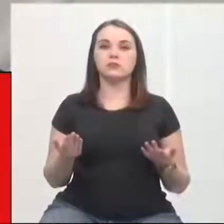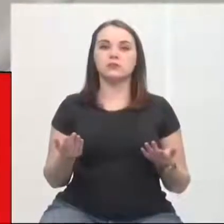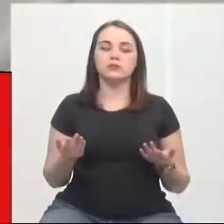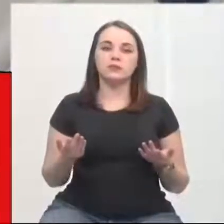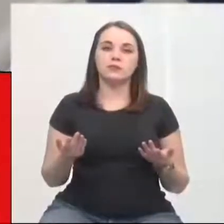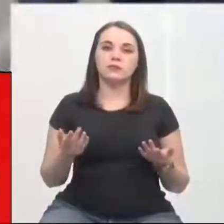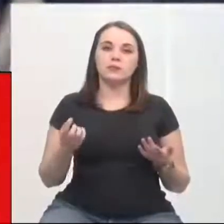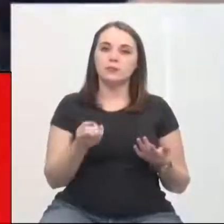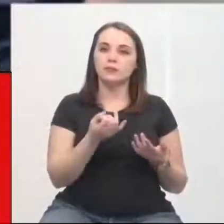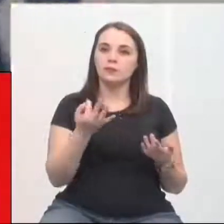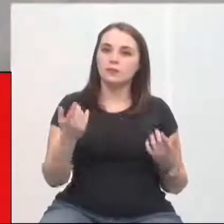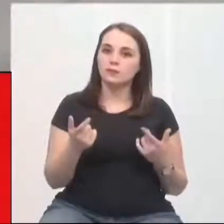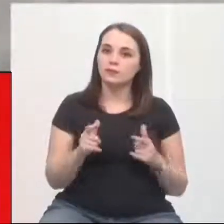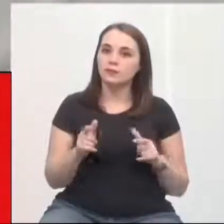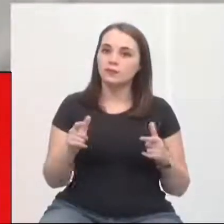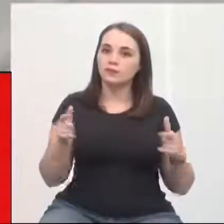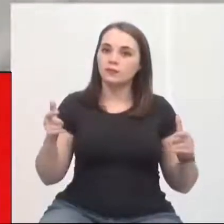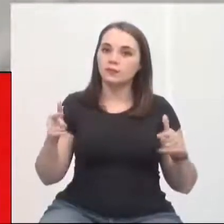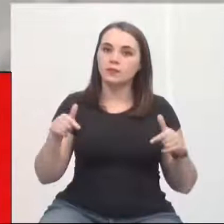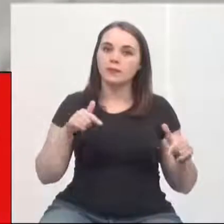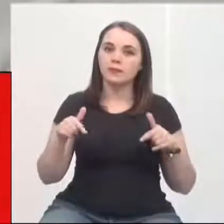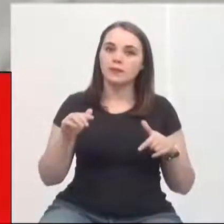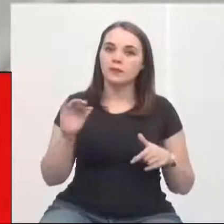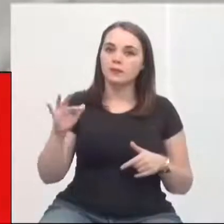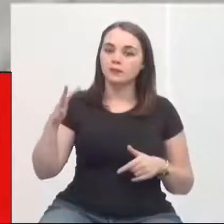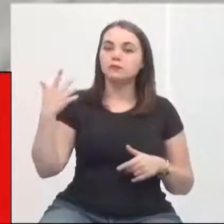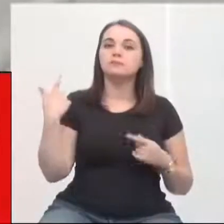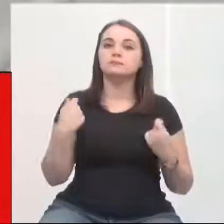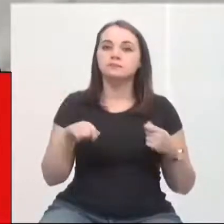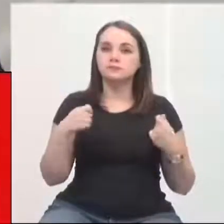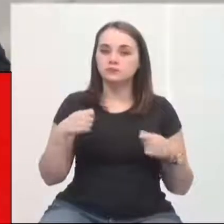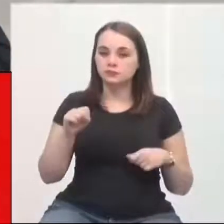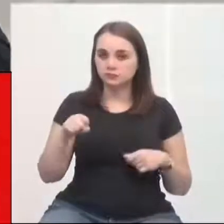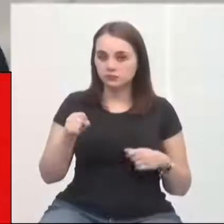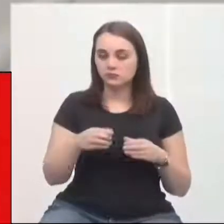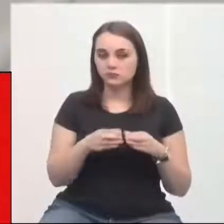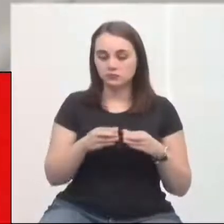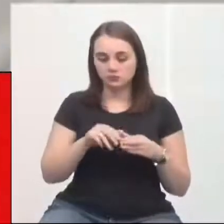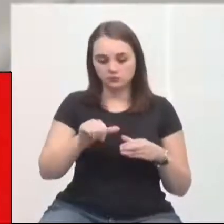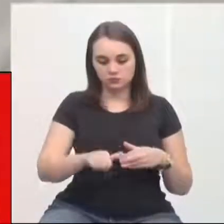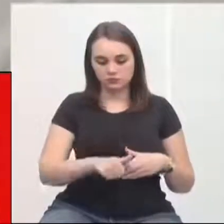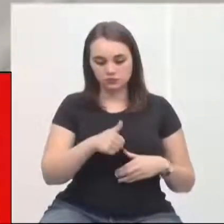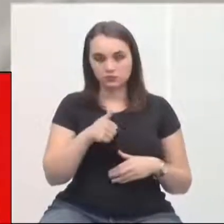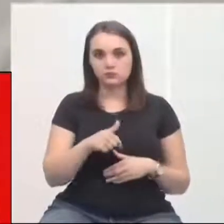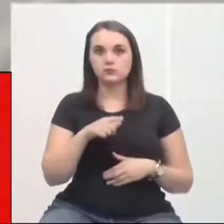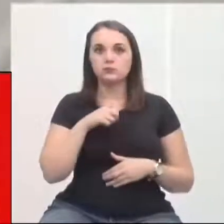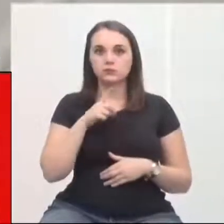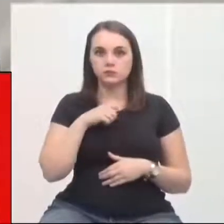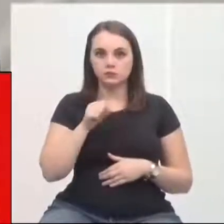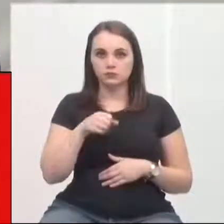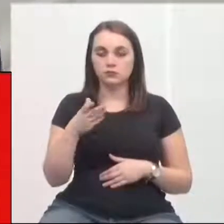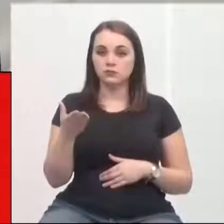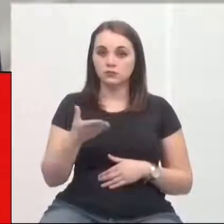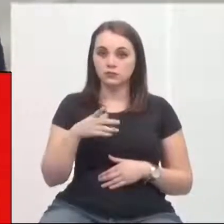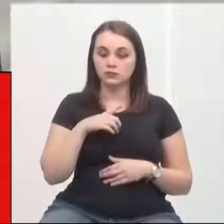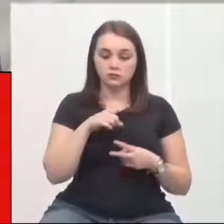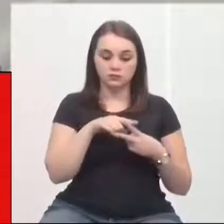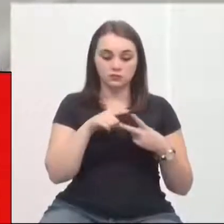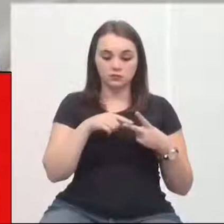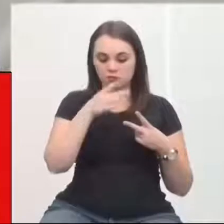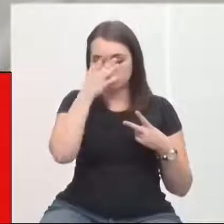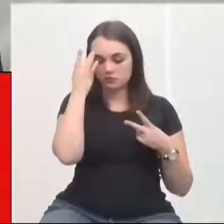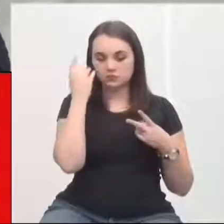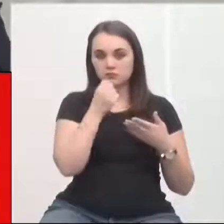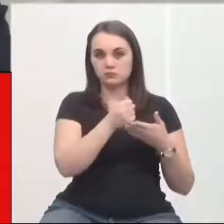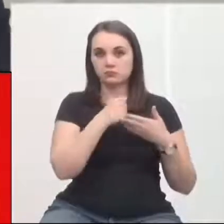Então é um volume muito grande mesmo de obra, exige uma equipe qualificada que nós temos. Hoje tem duas pessoas aqui que nos ajudam